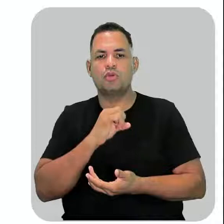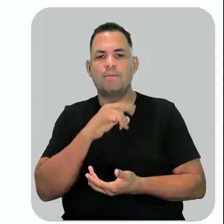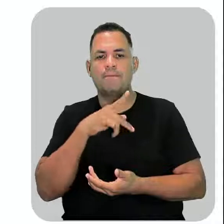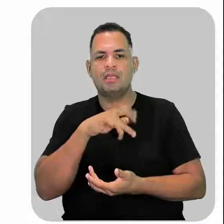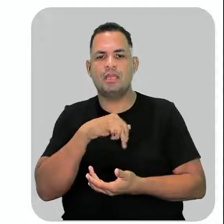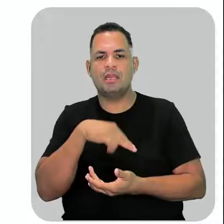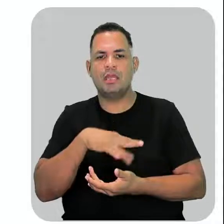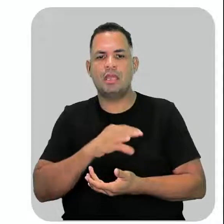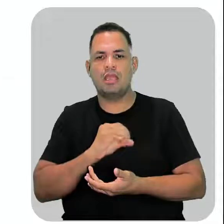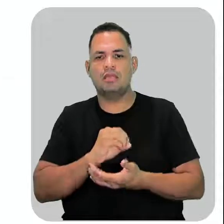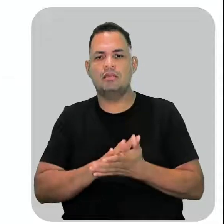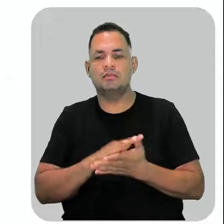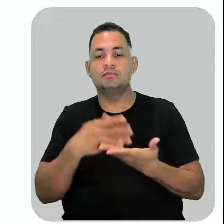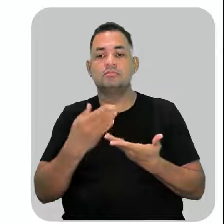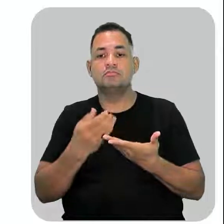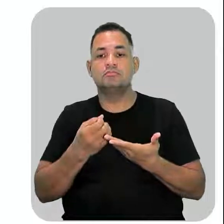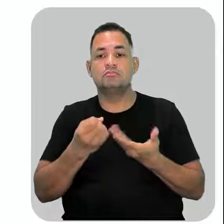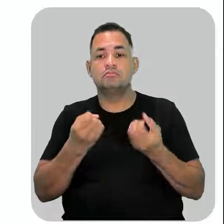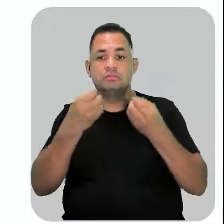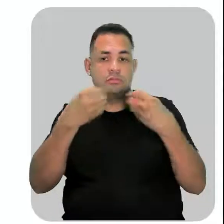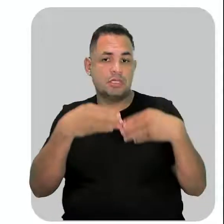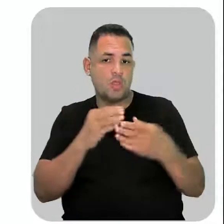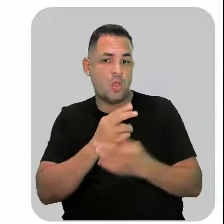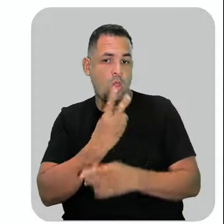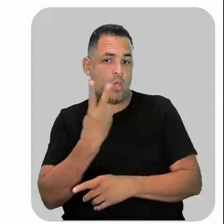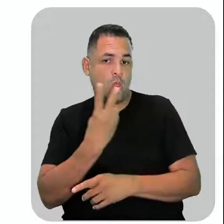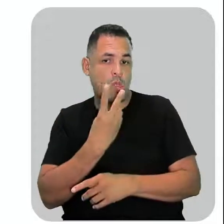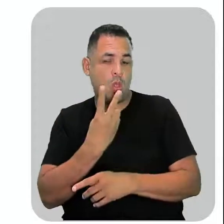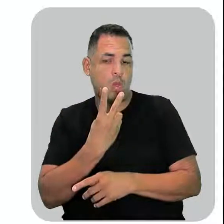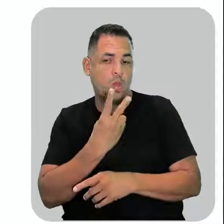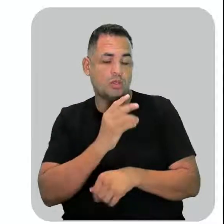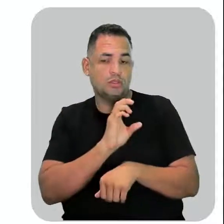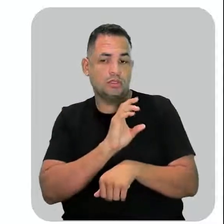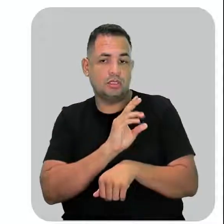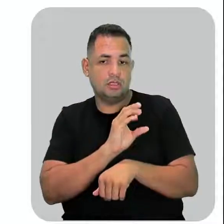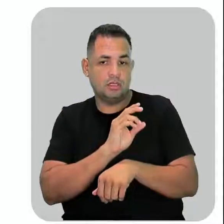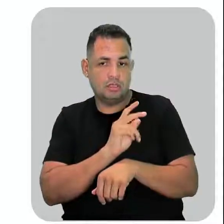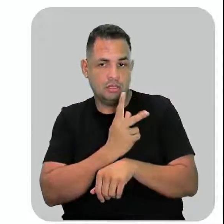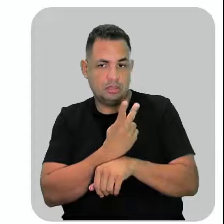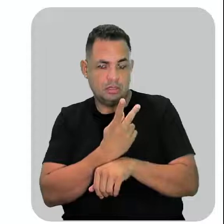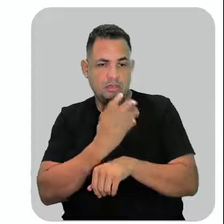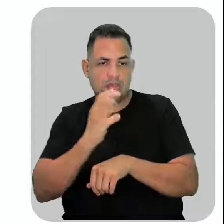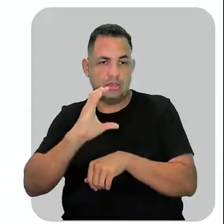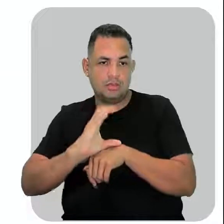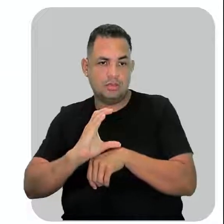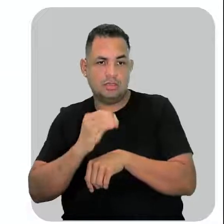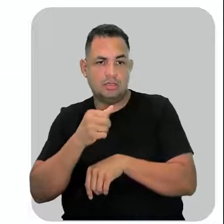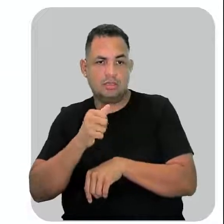benzopireno refere-se a 2 hidrocarbonetos aromáticos